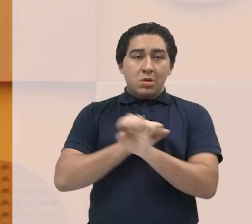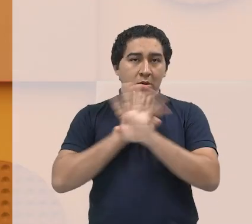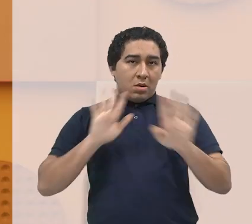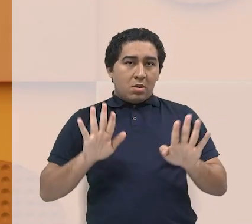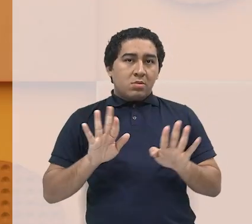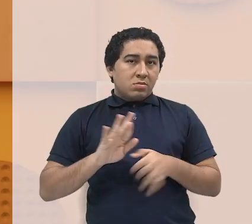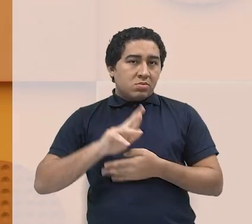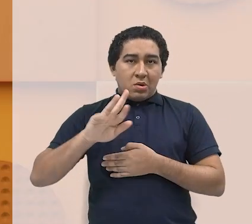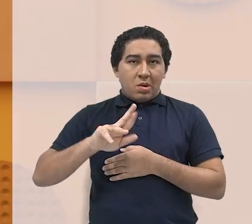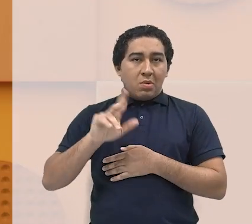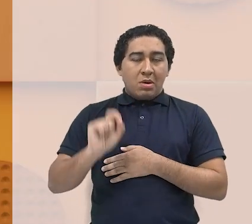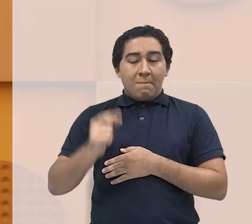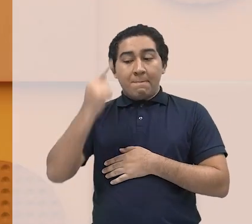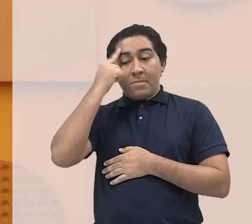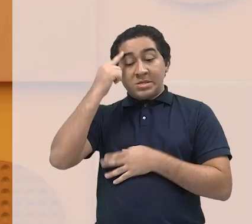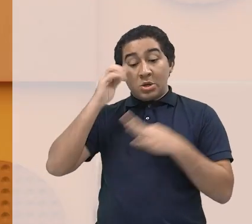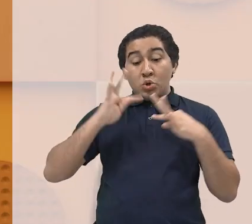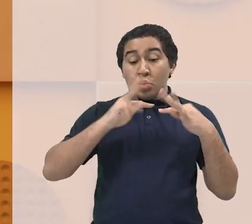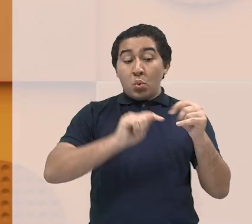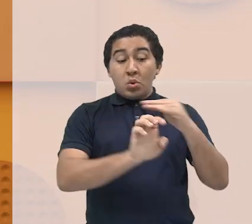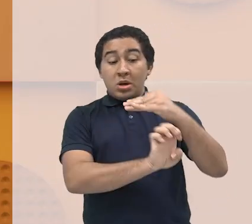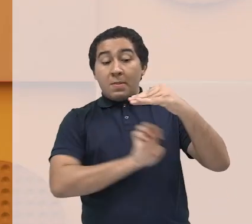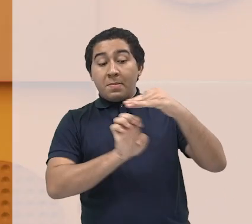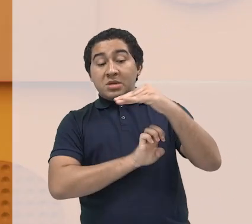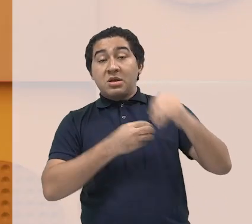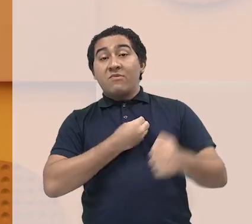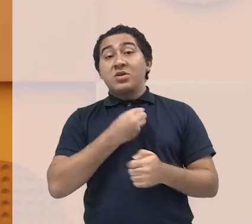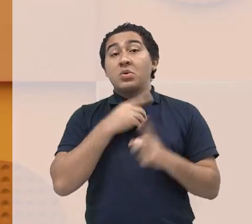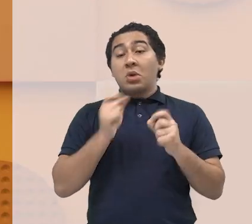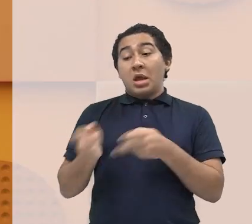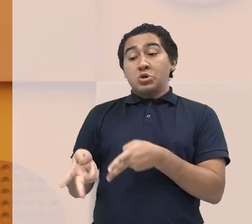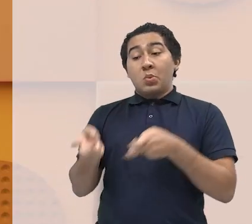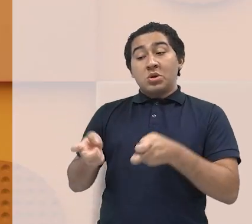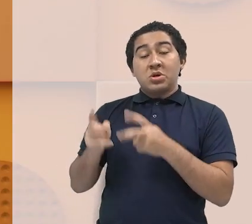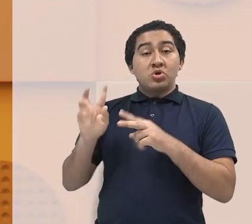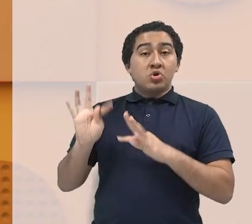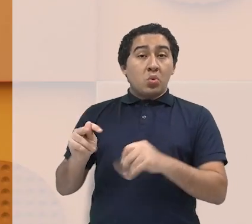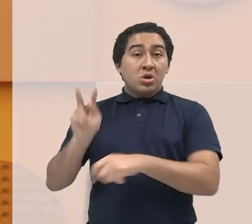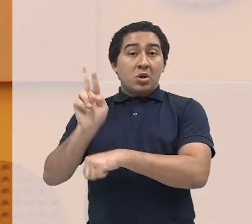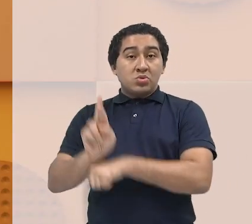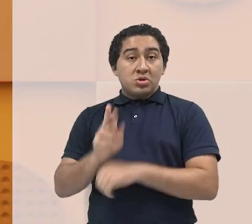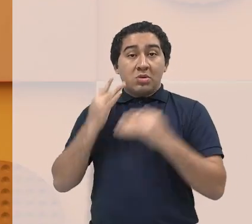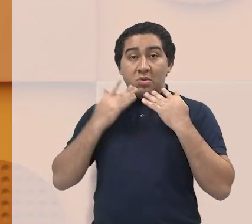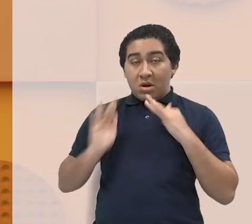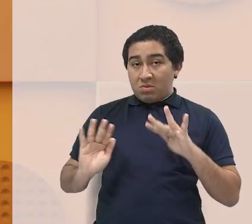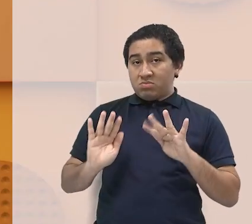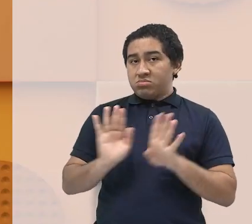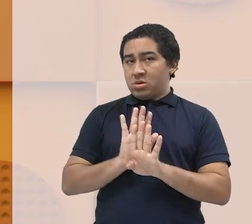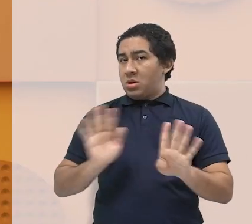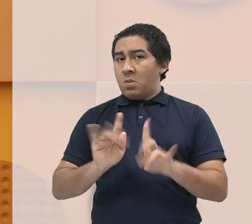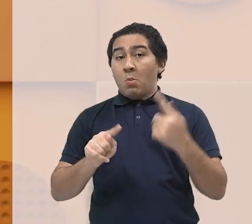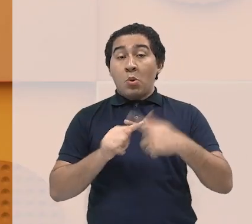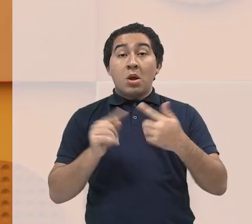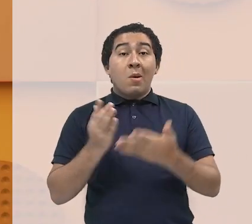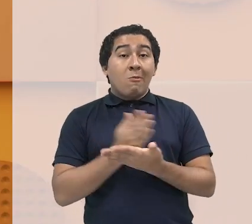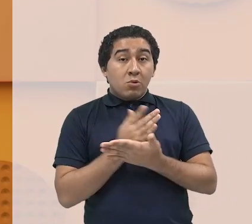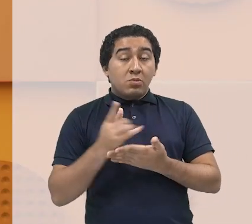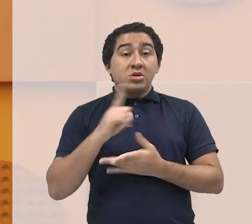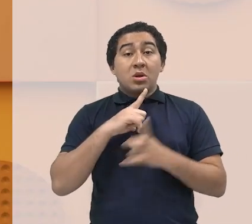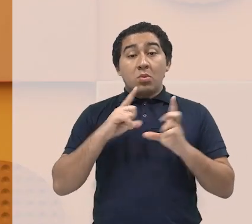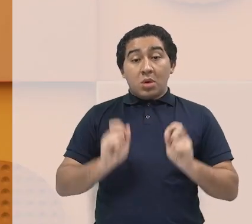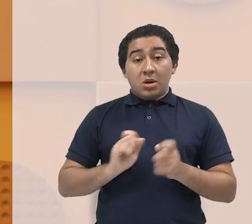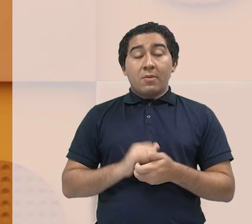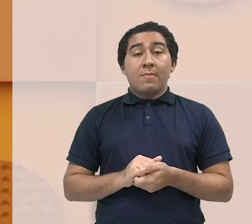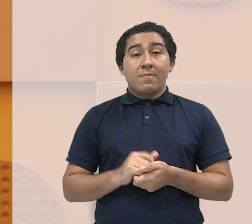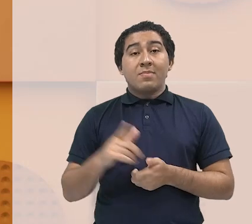podemos afirmar que todas as empresas vivem a partir da exploração desses recursos naturais, porque algumas fazem processo de recolhimento, né,